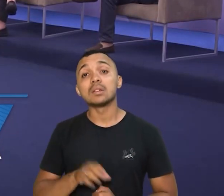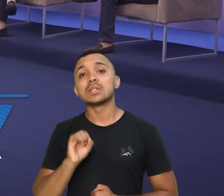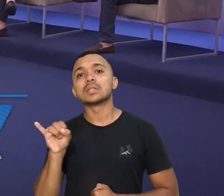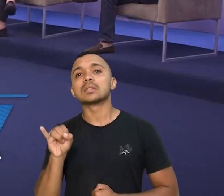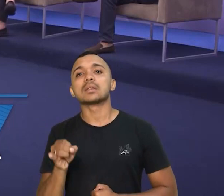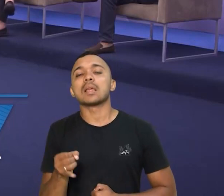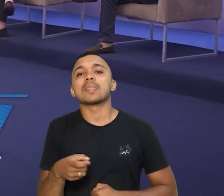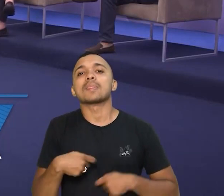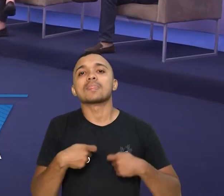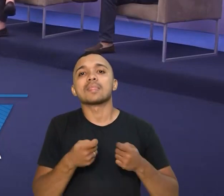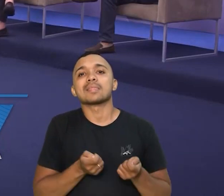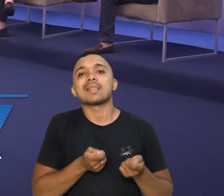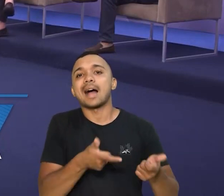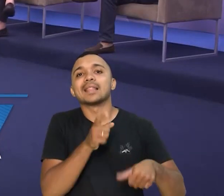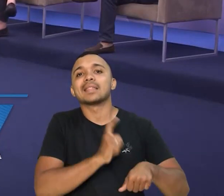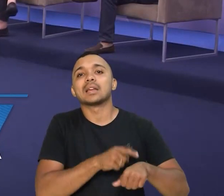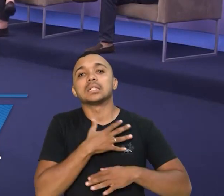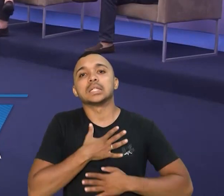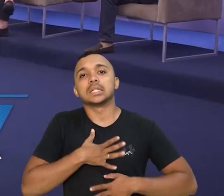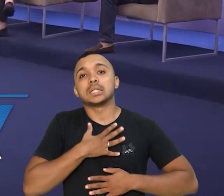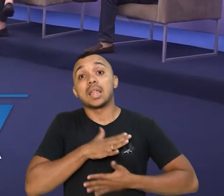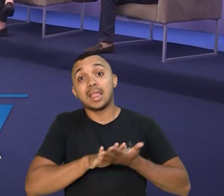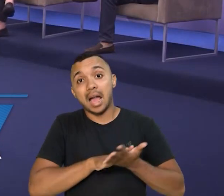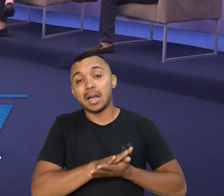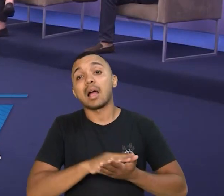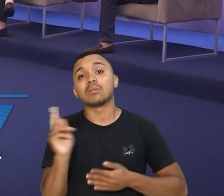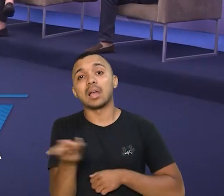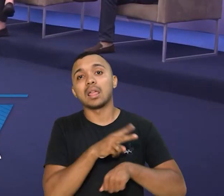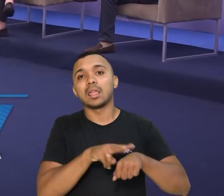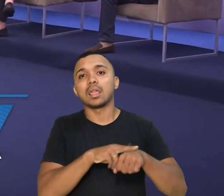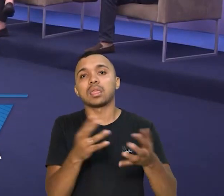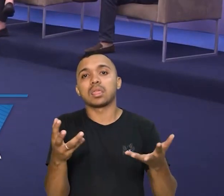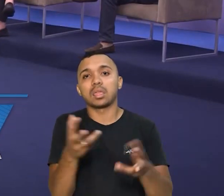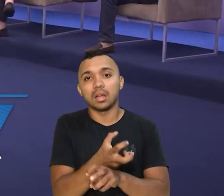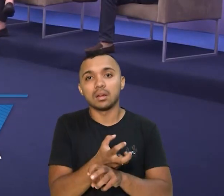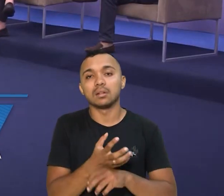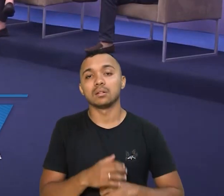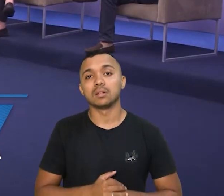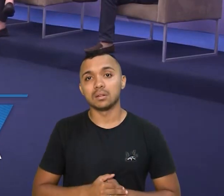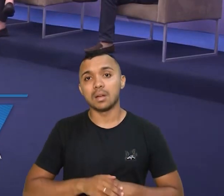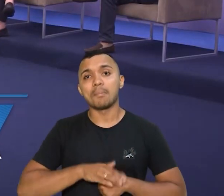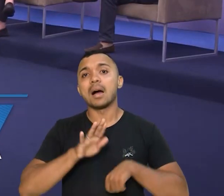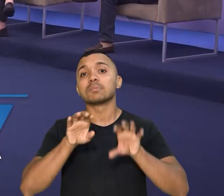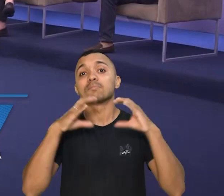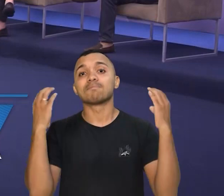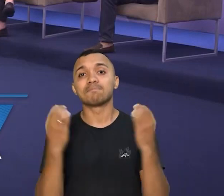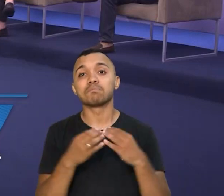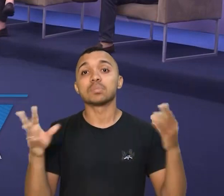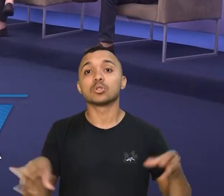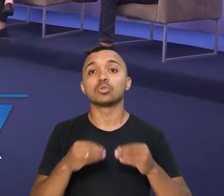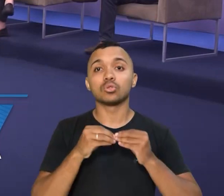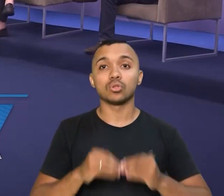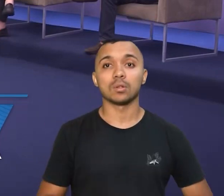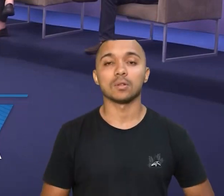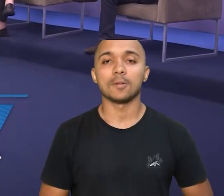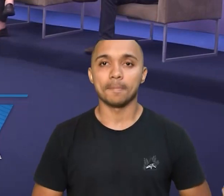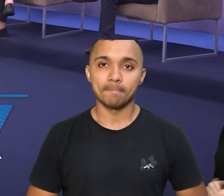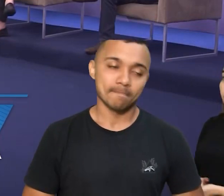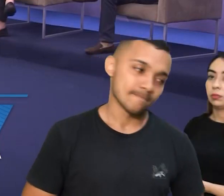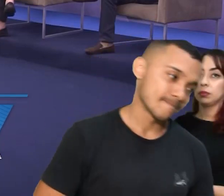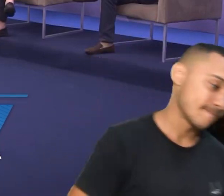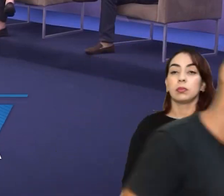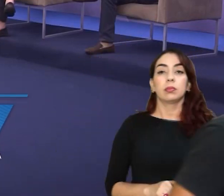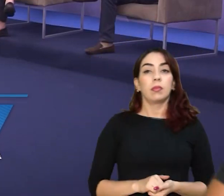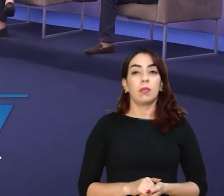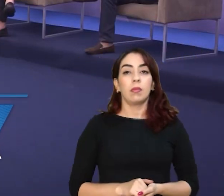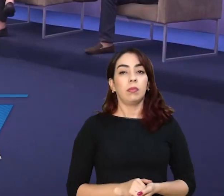de recuperação, pode notar, não funciona. E pode notar que os estádios mais prejudicados são os que jogam com mais de um mandante. O Maracanã, inclusive. O Maracanã, que